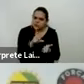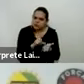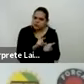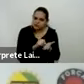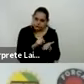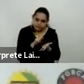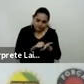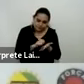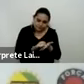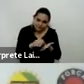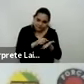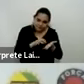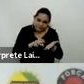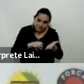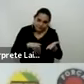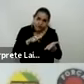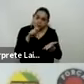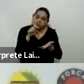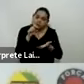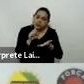ontem que